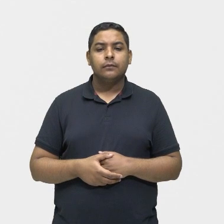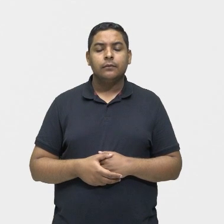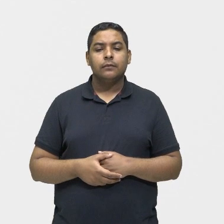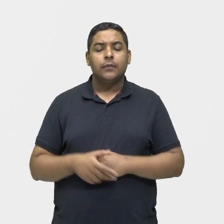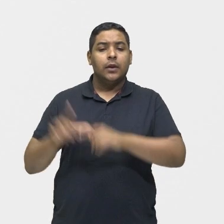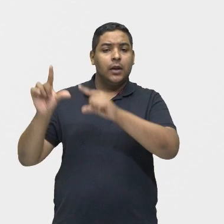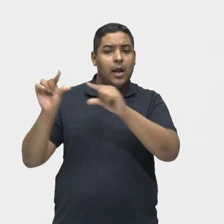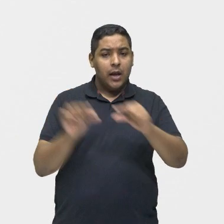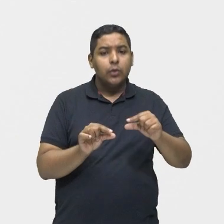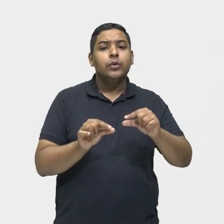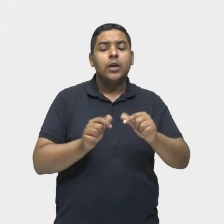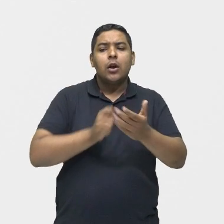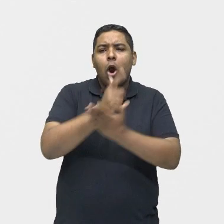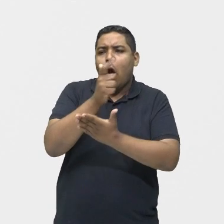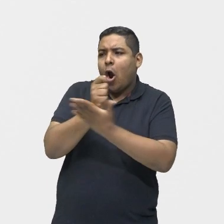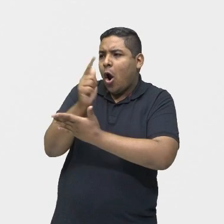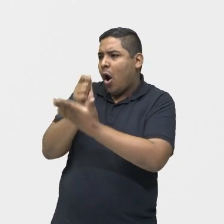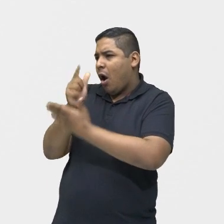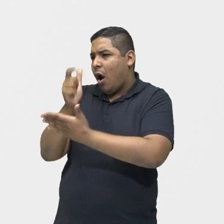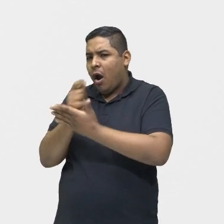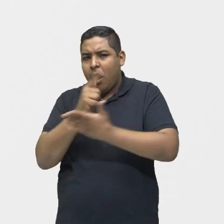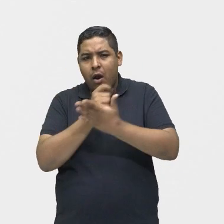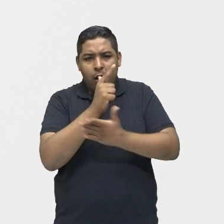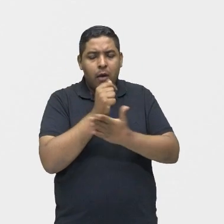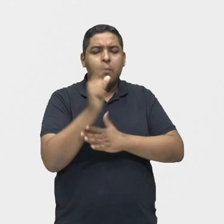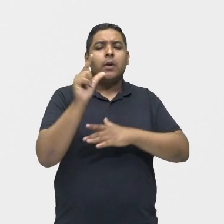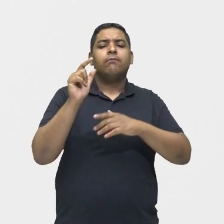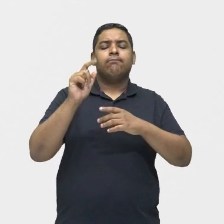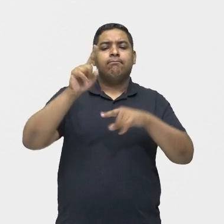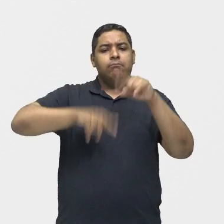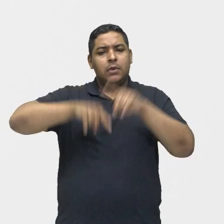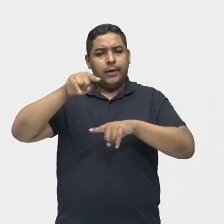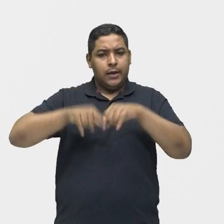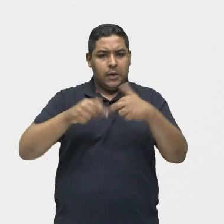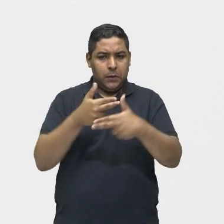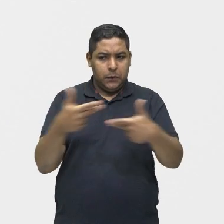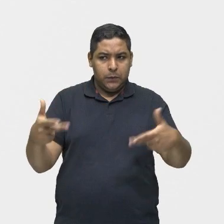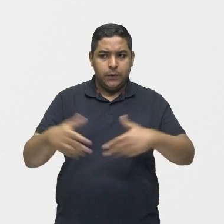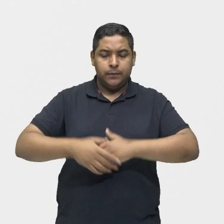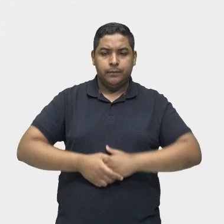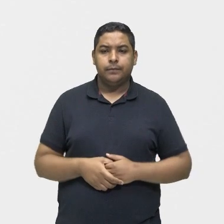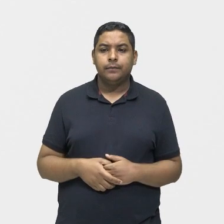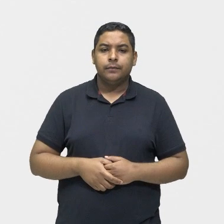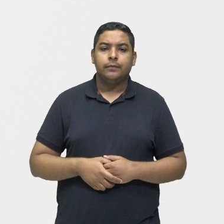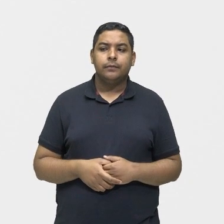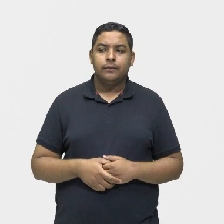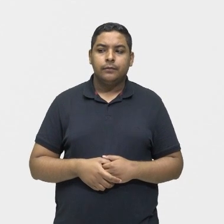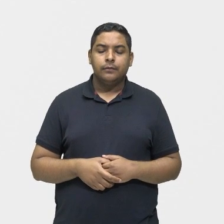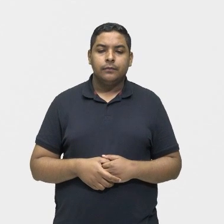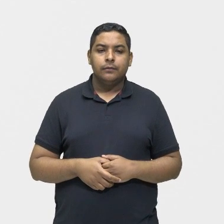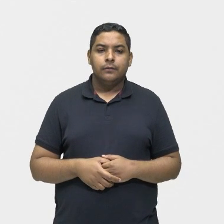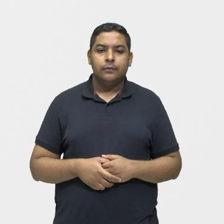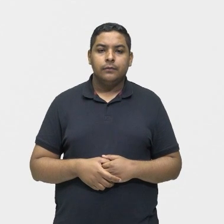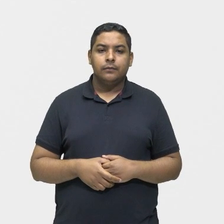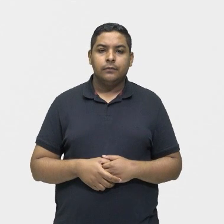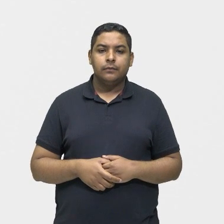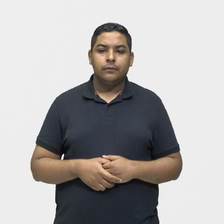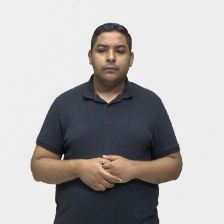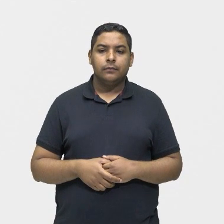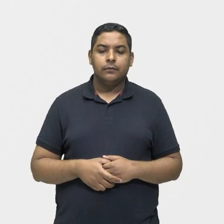também é muito importante para evitar, ou reduzir na verdade, o efeito estufa. Reducing consumerism,